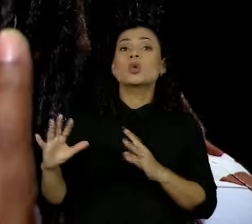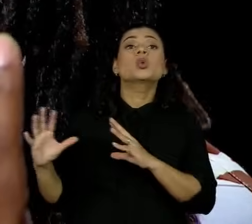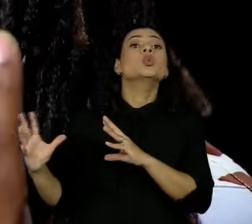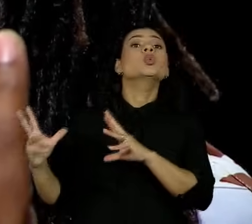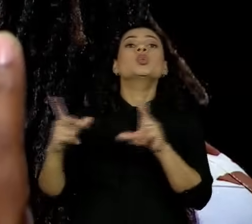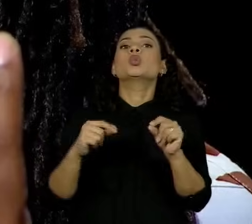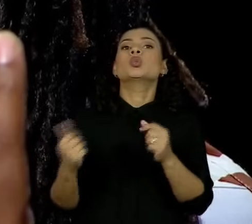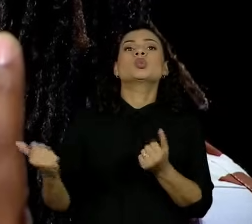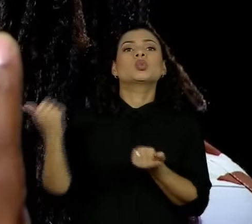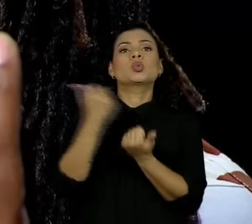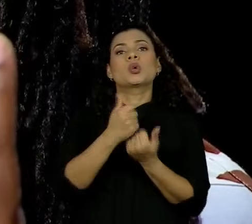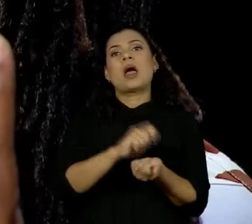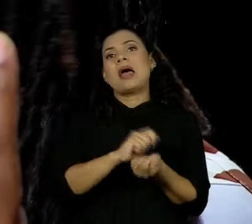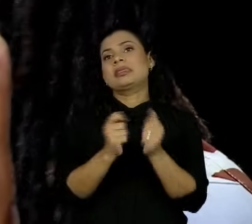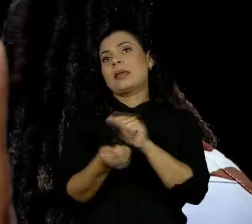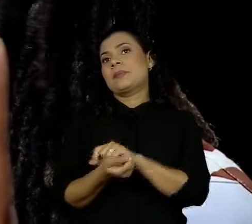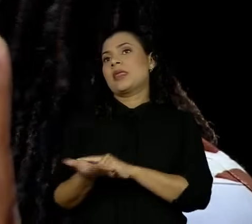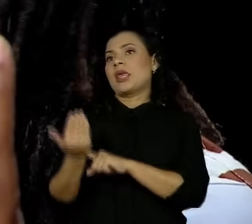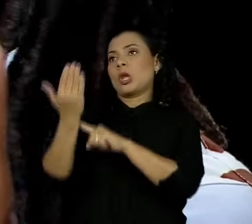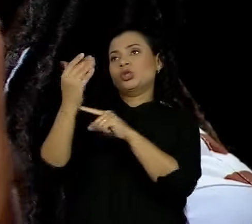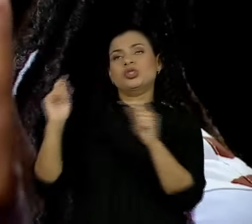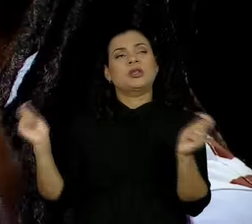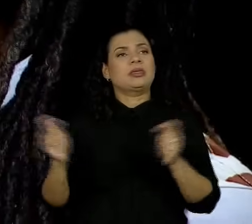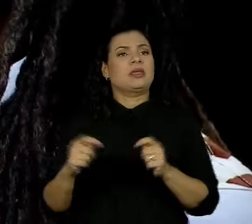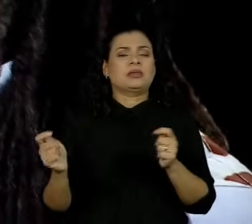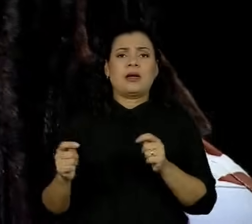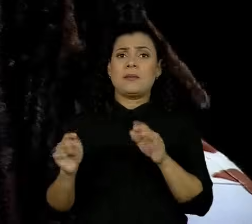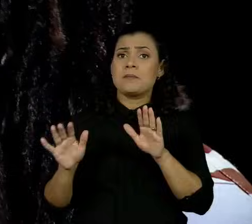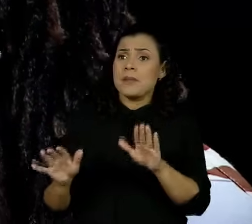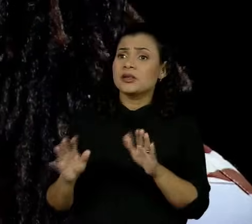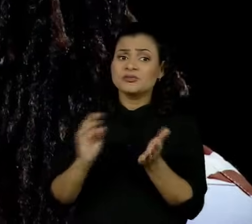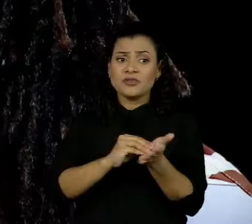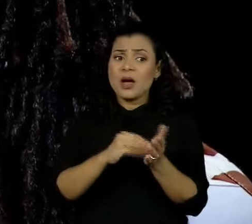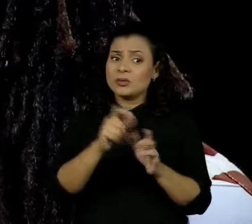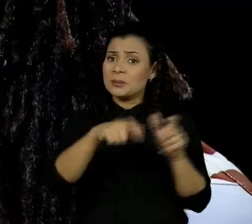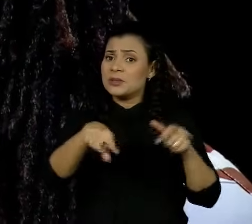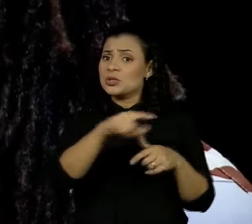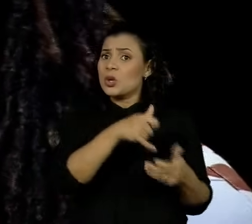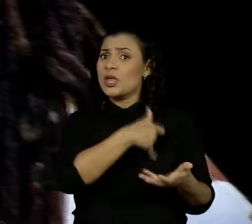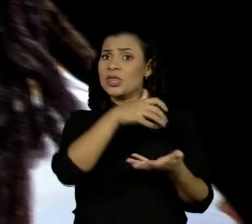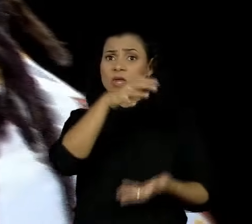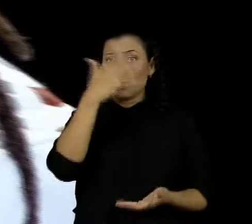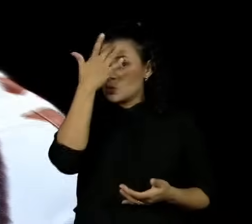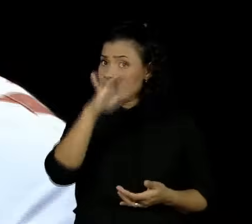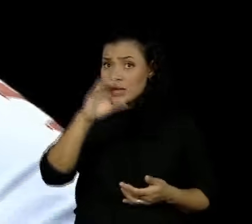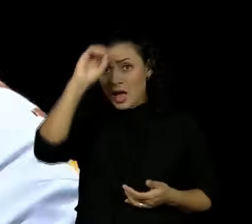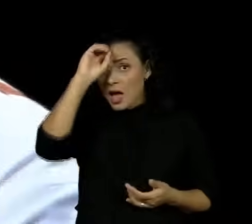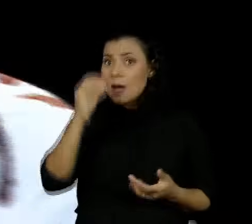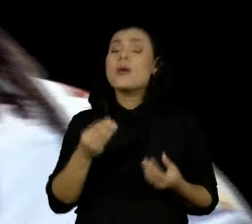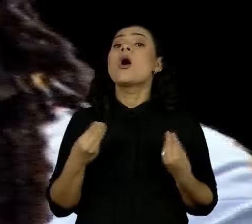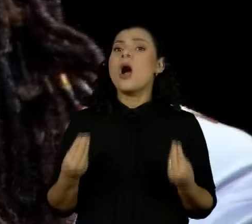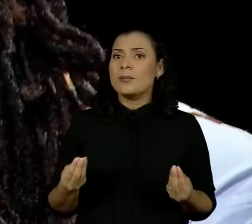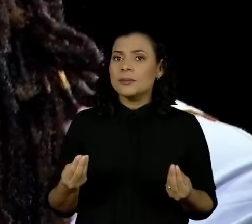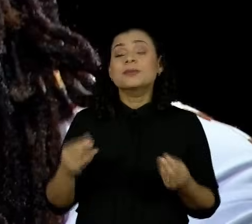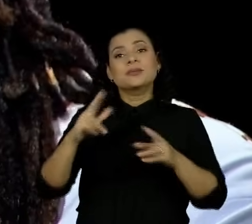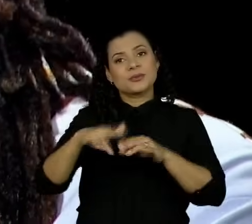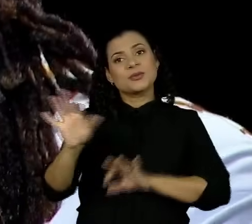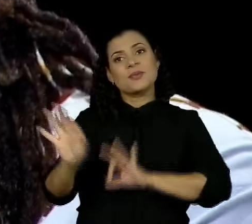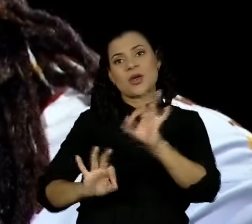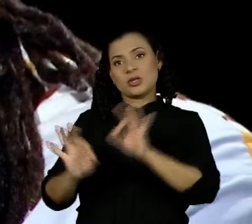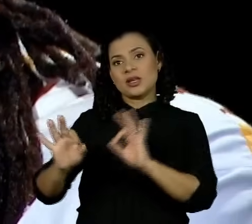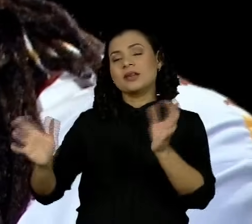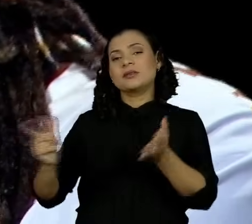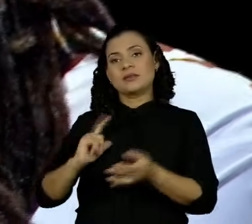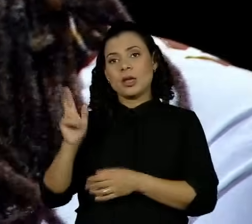fosse informatizado. E não levou-se em consideração essas particularidades. Claro. Então, hoje, a gente tem um projeto já em andamento